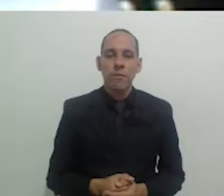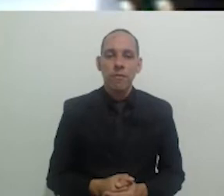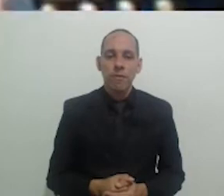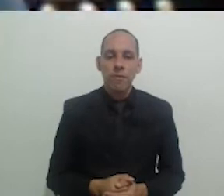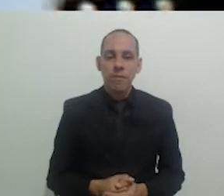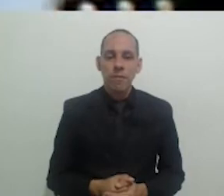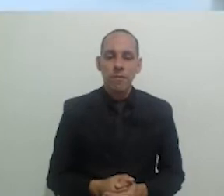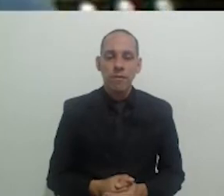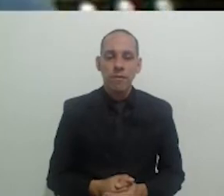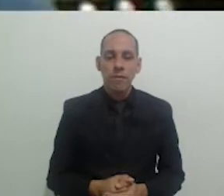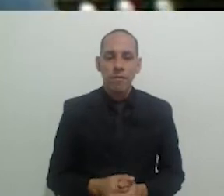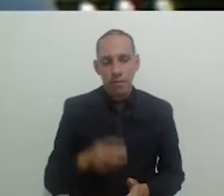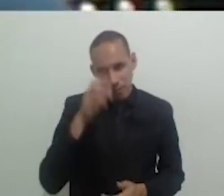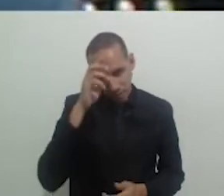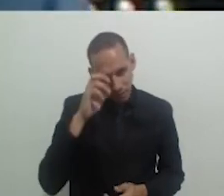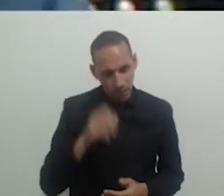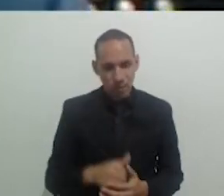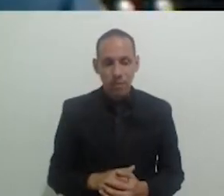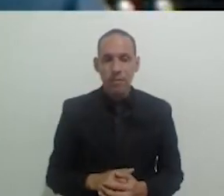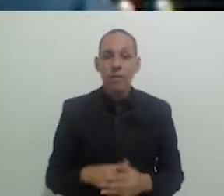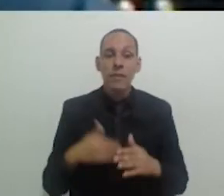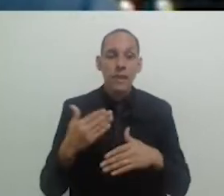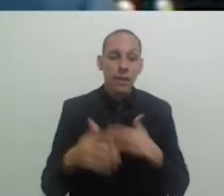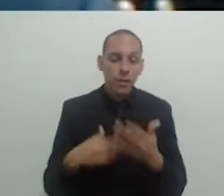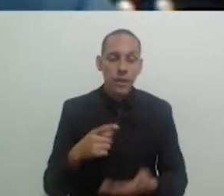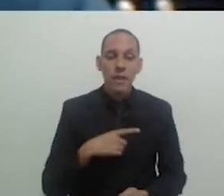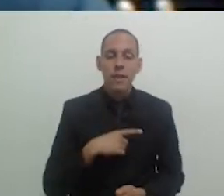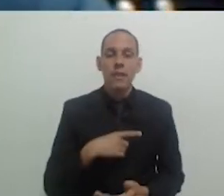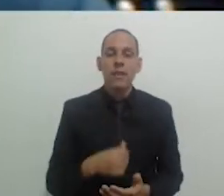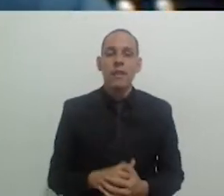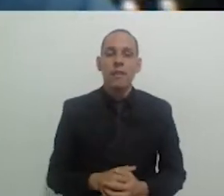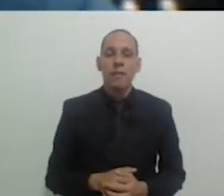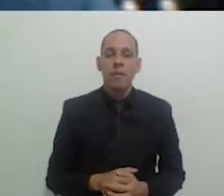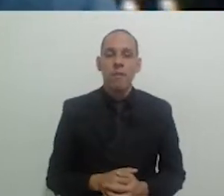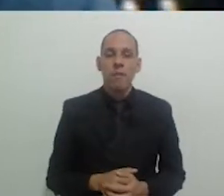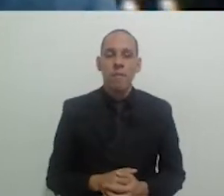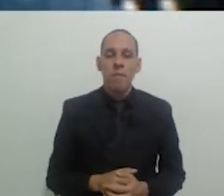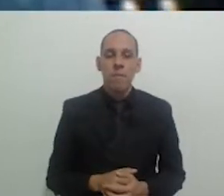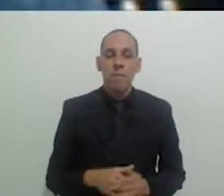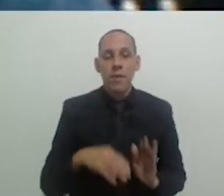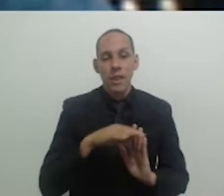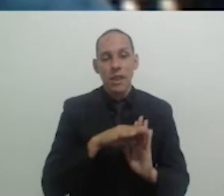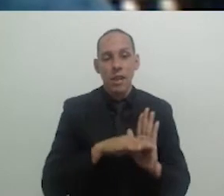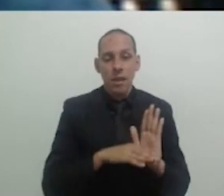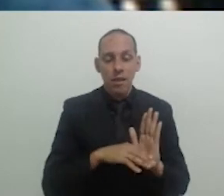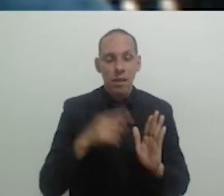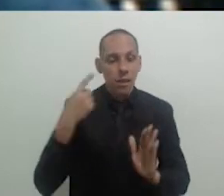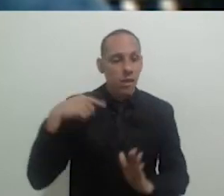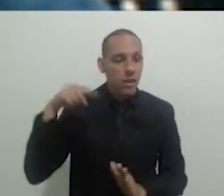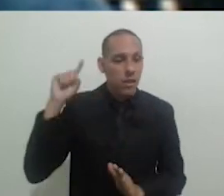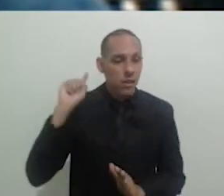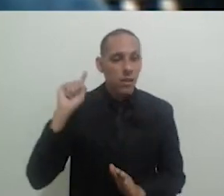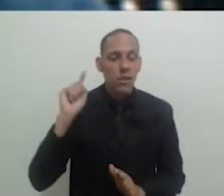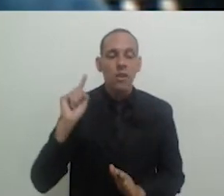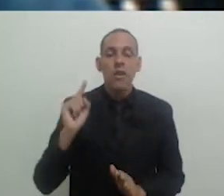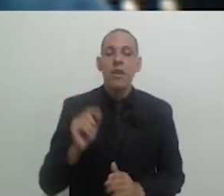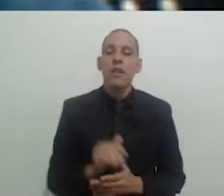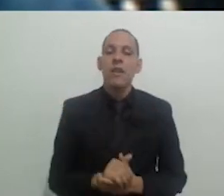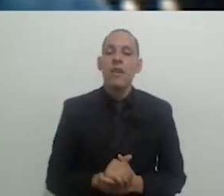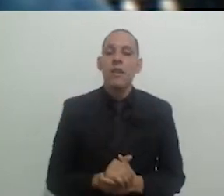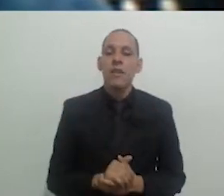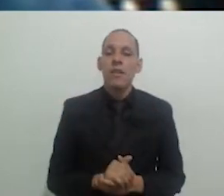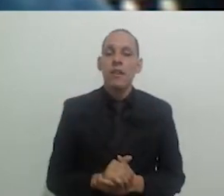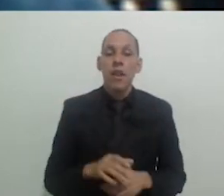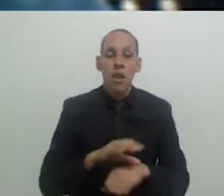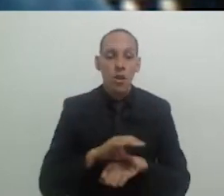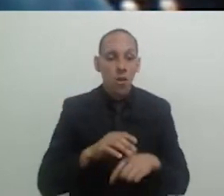seguida nós temos, da pauta anterior, ação direta de inconstitucionalidade,